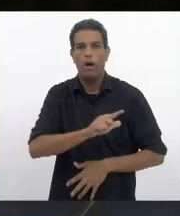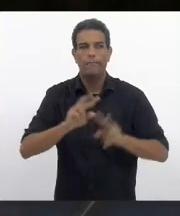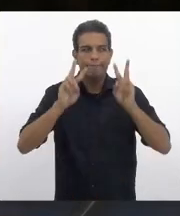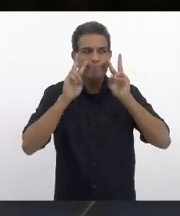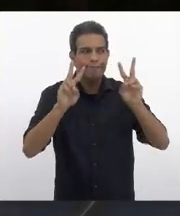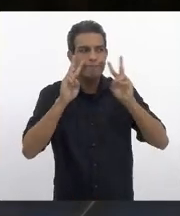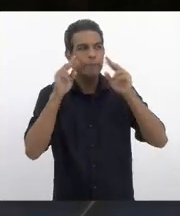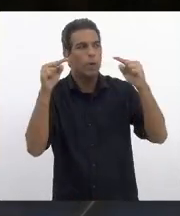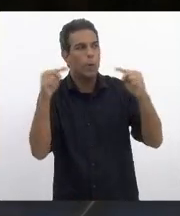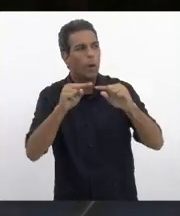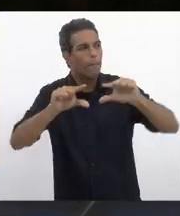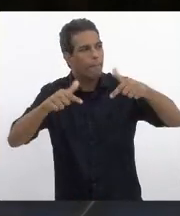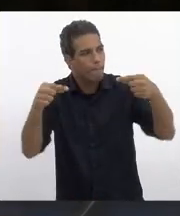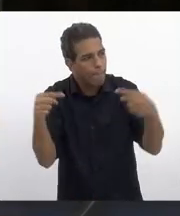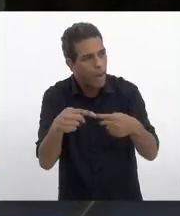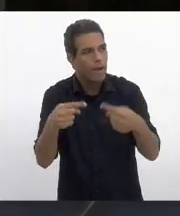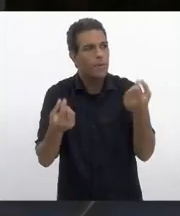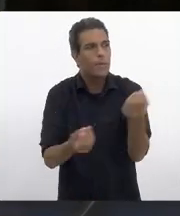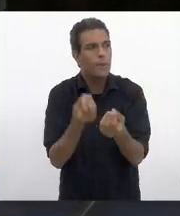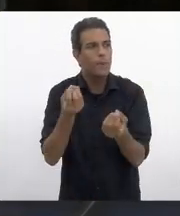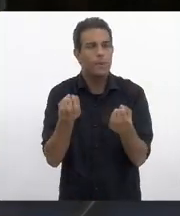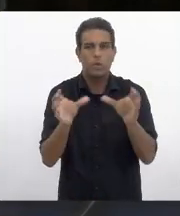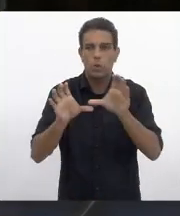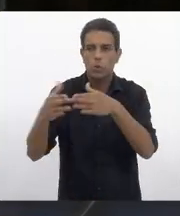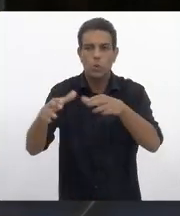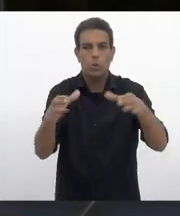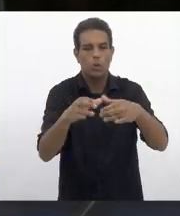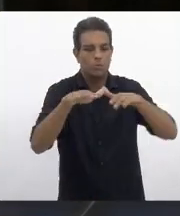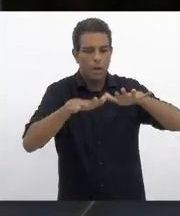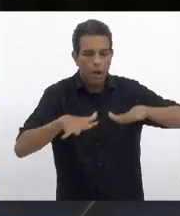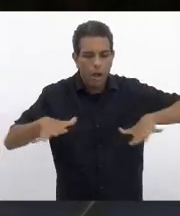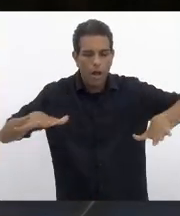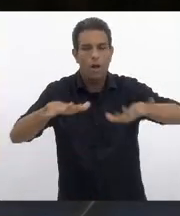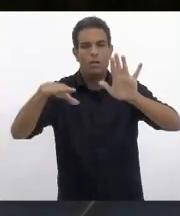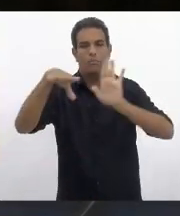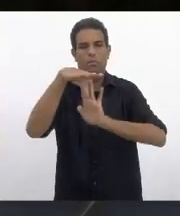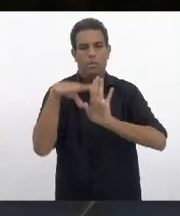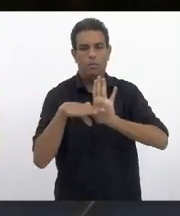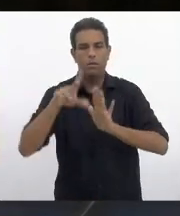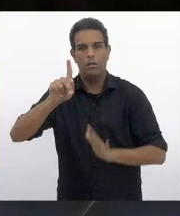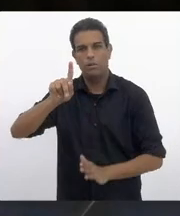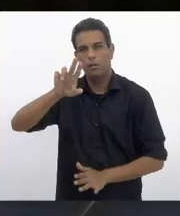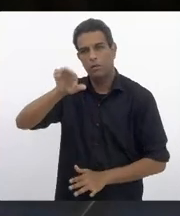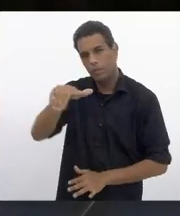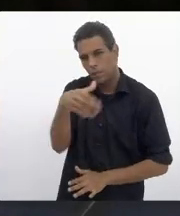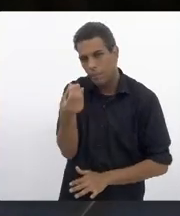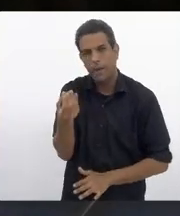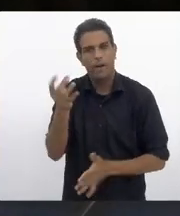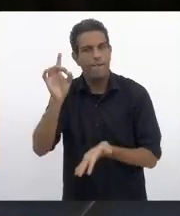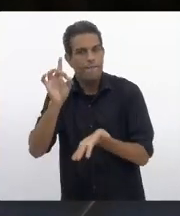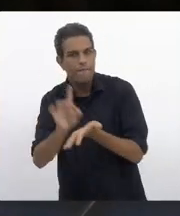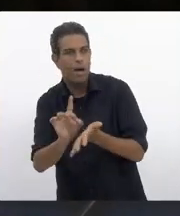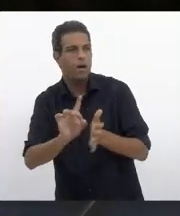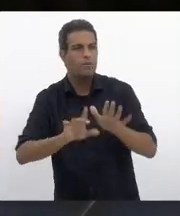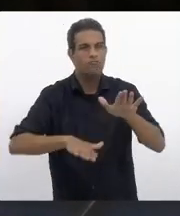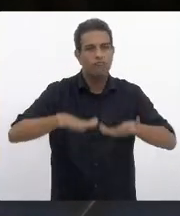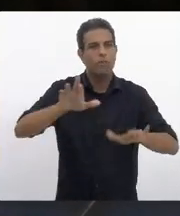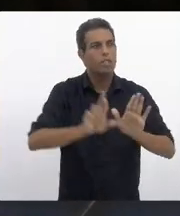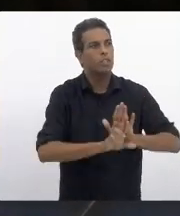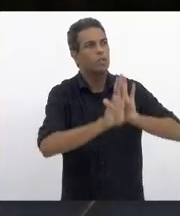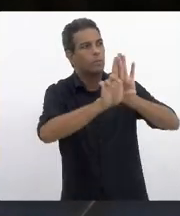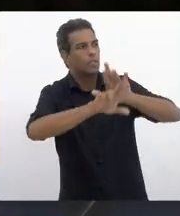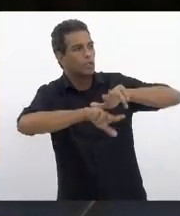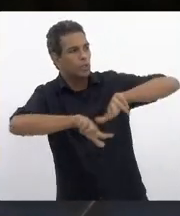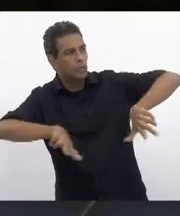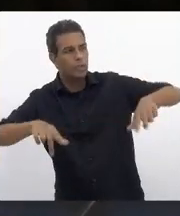reconhece o empenho de vocês, né, os grupos também aqui de praças, independentes, oficiais ou praças, a gente tem representantes aqui de